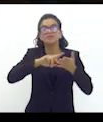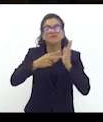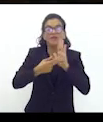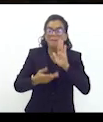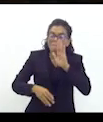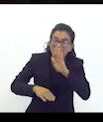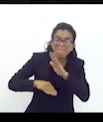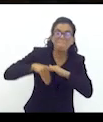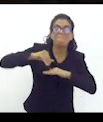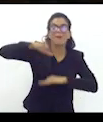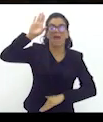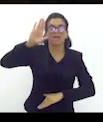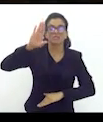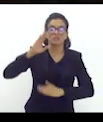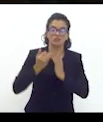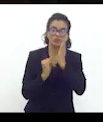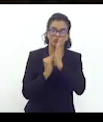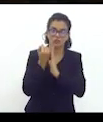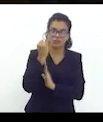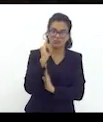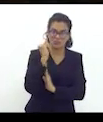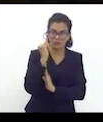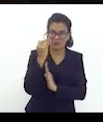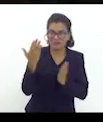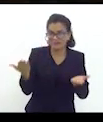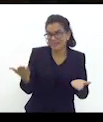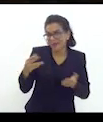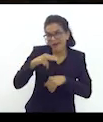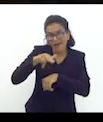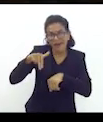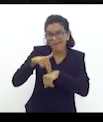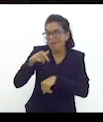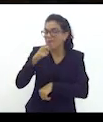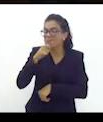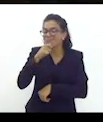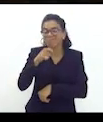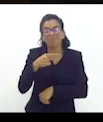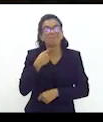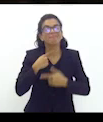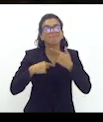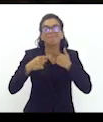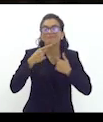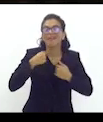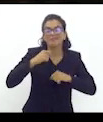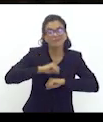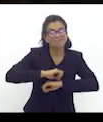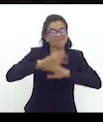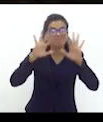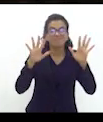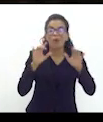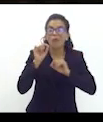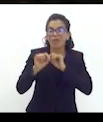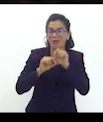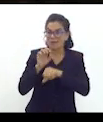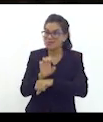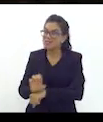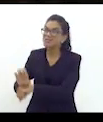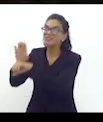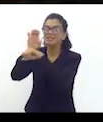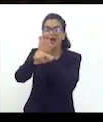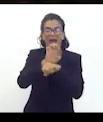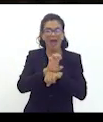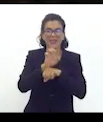ainda. Então, na verdade, a União não tem nenhum desejo, claro, que os estados